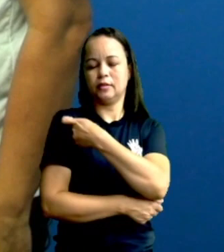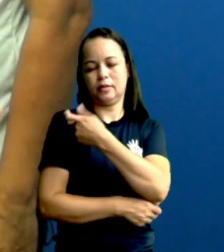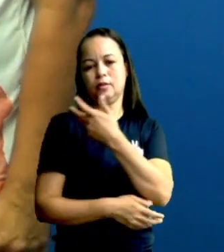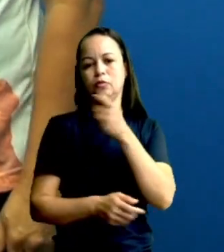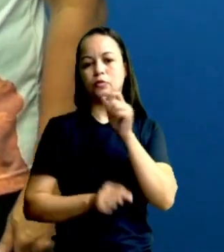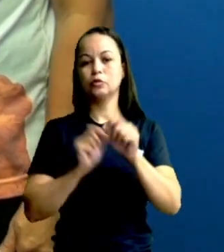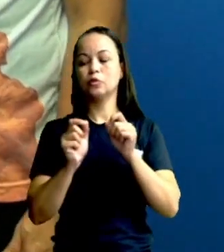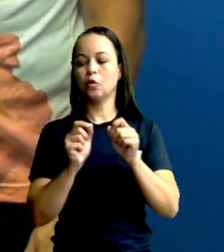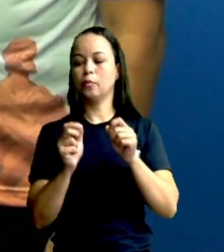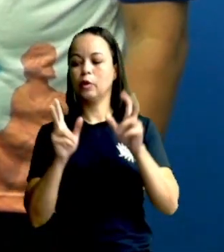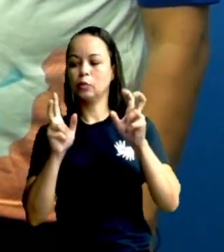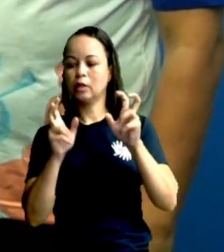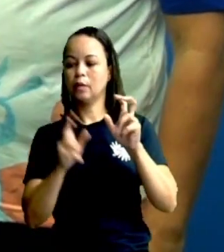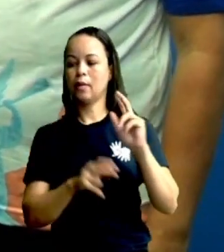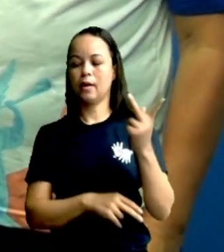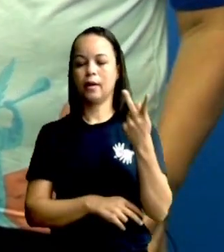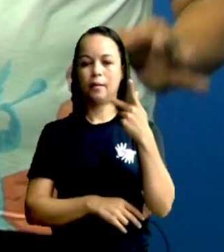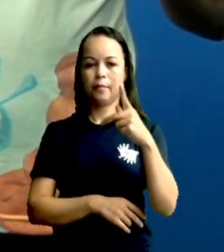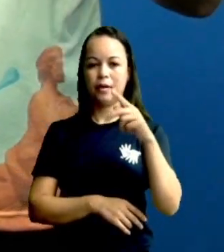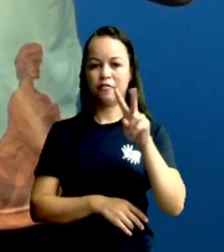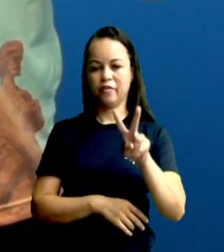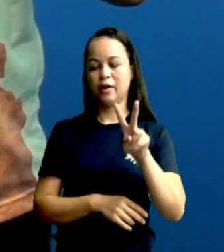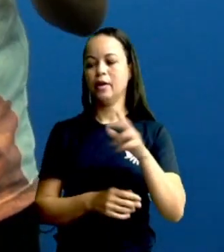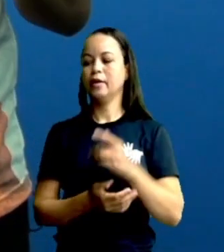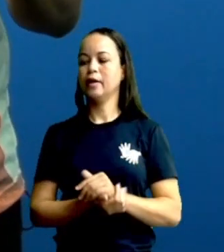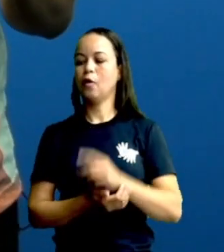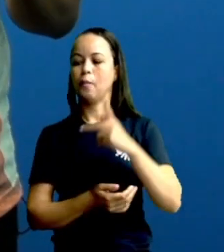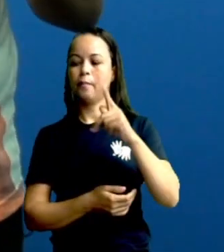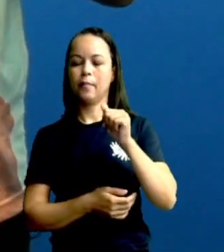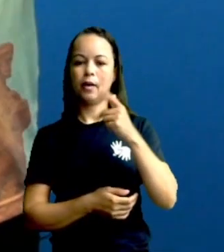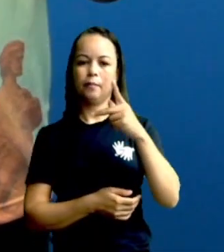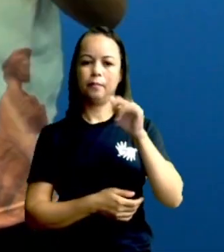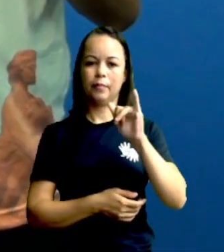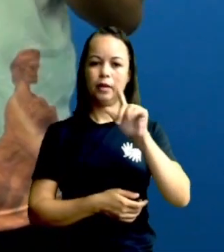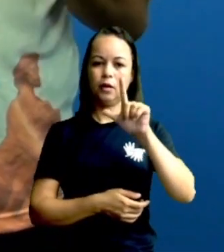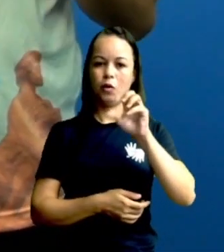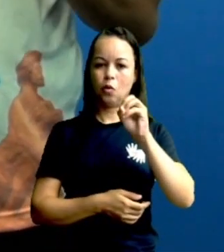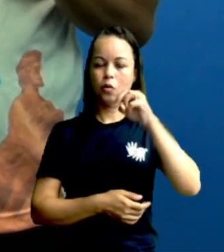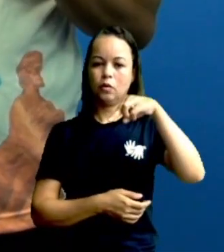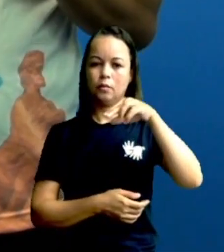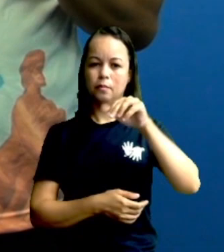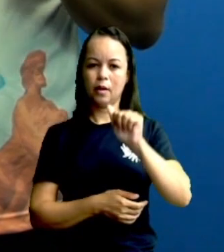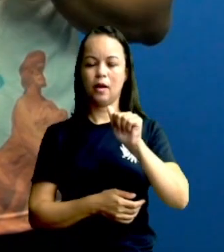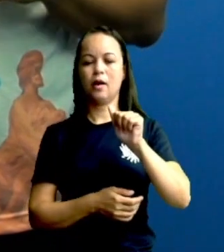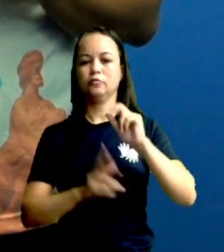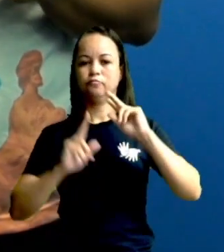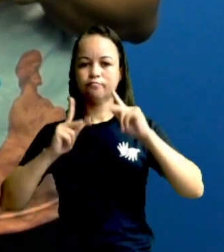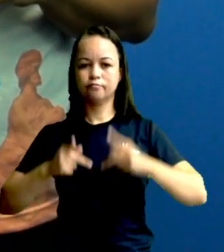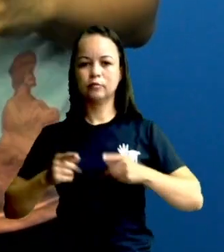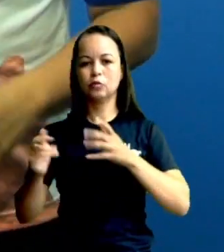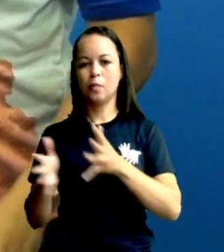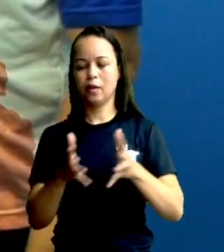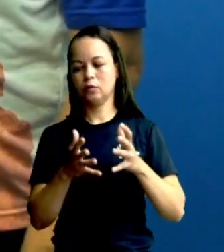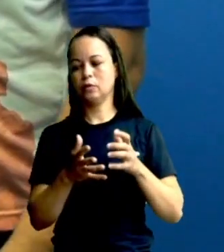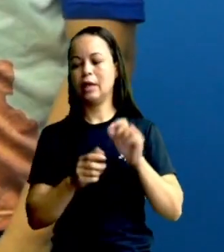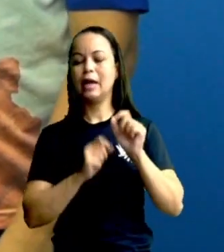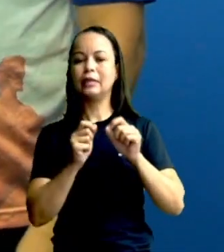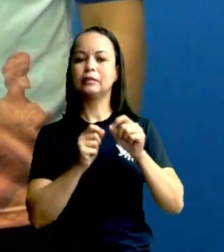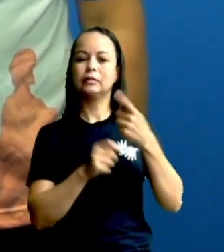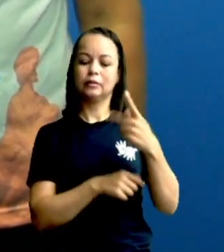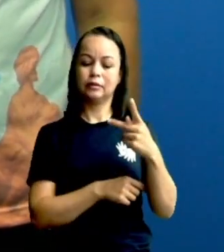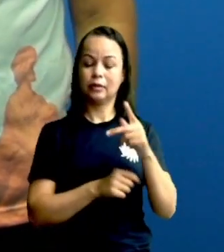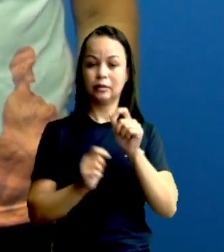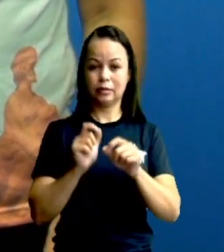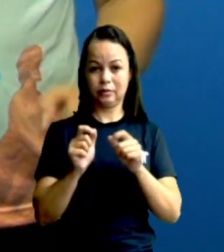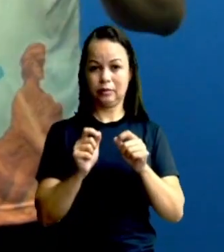o HPV, que é o papiloma vírus humano. 90% dos cânceres de colo de útero é causado por quem, gente? Pelo